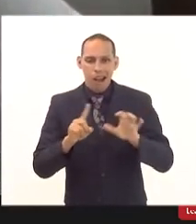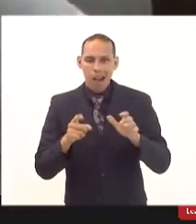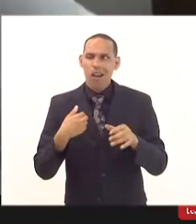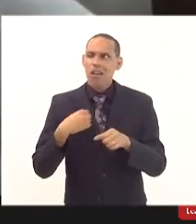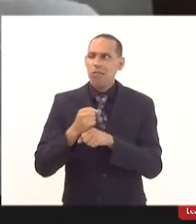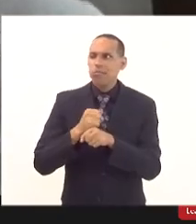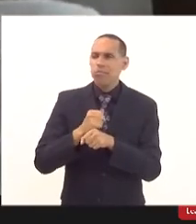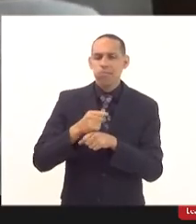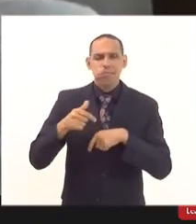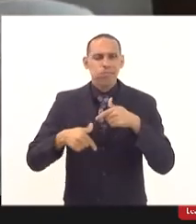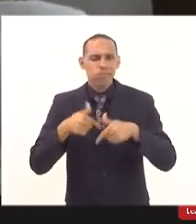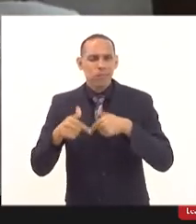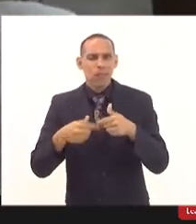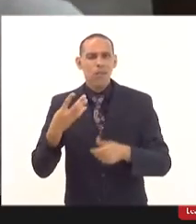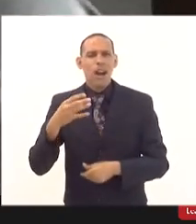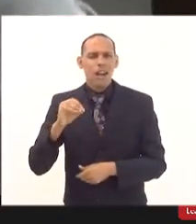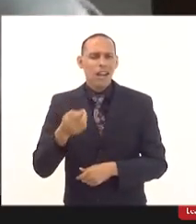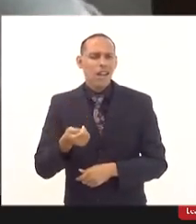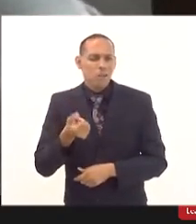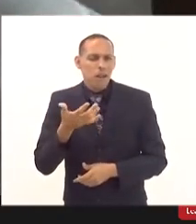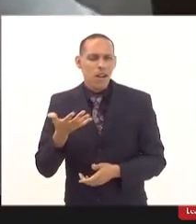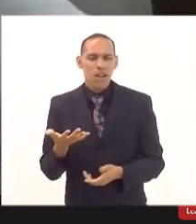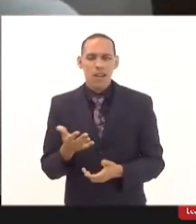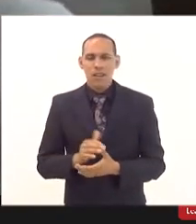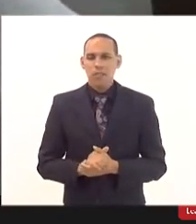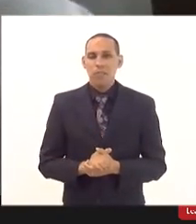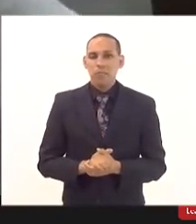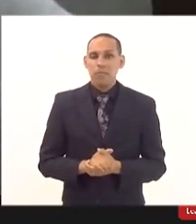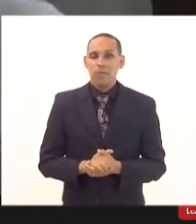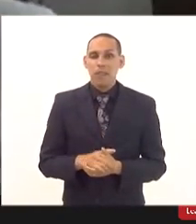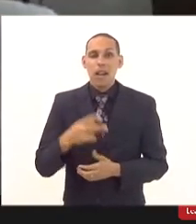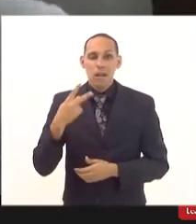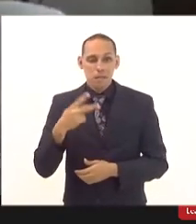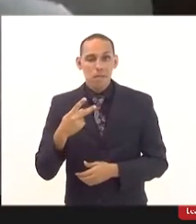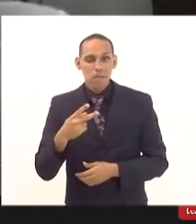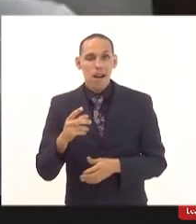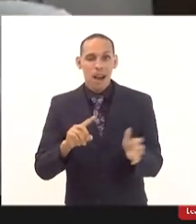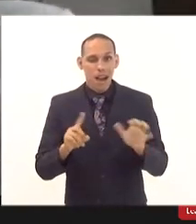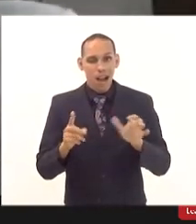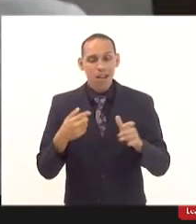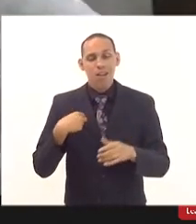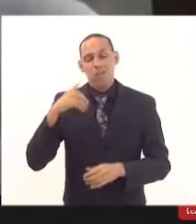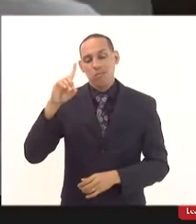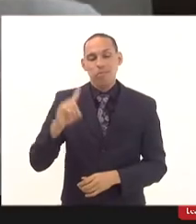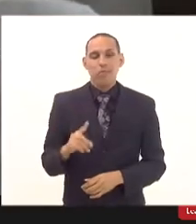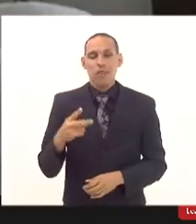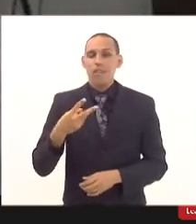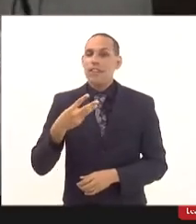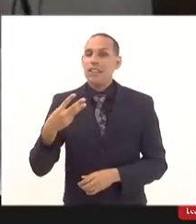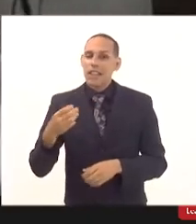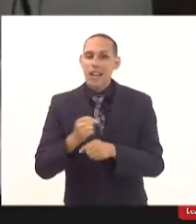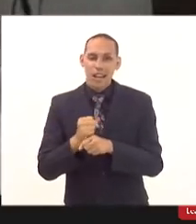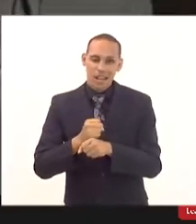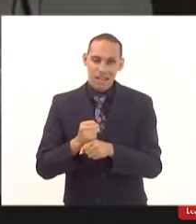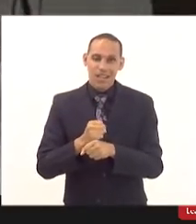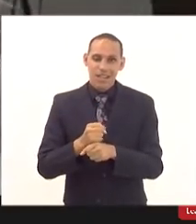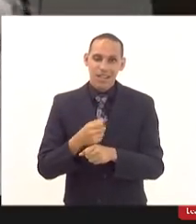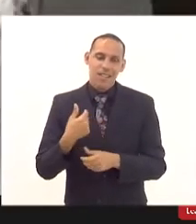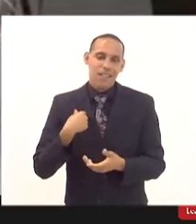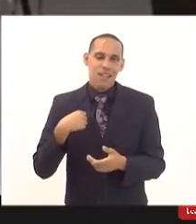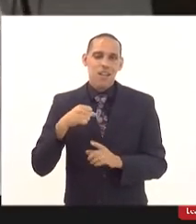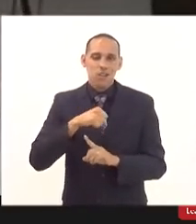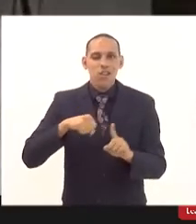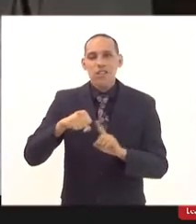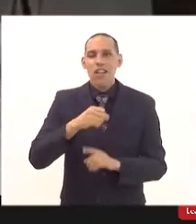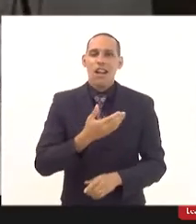por quase 40 anos e para a rádio por 23 anos como diretor da sociedade de amigos foi